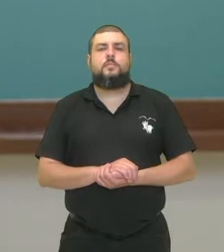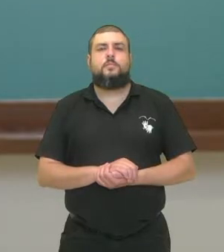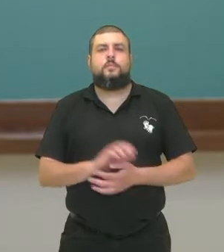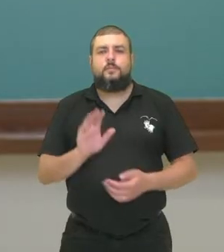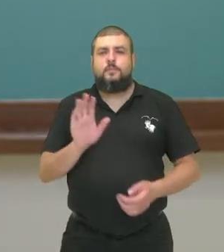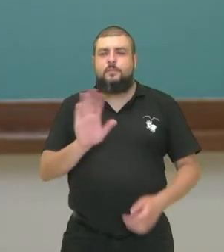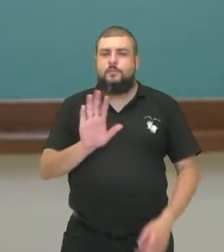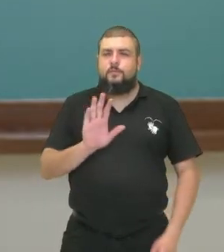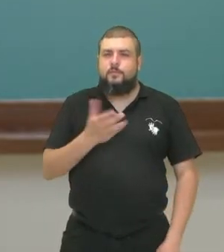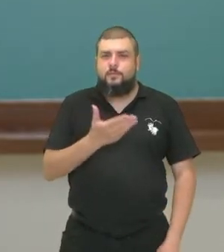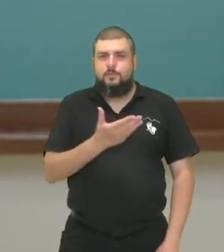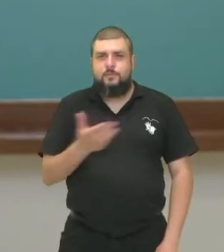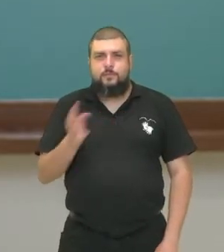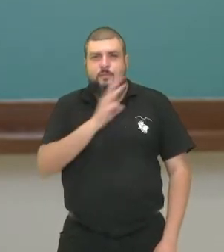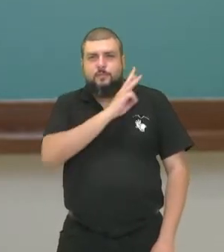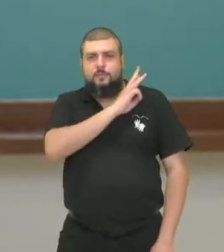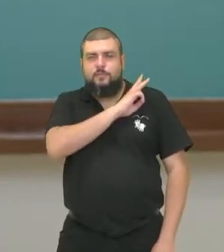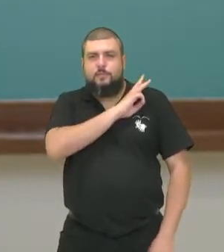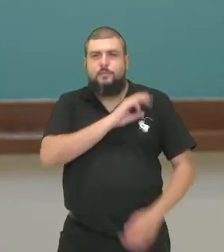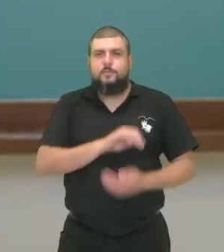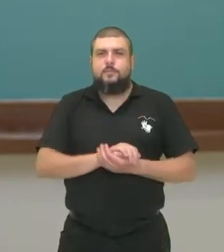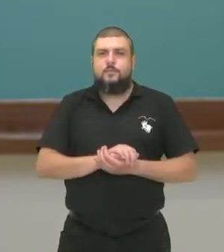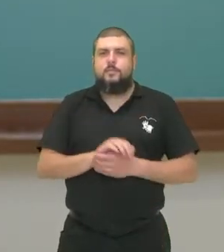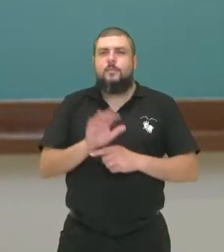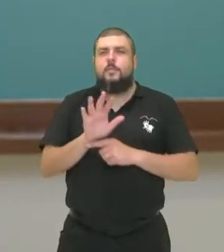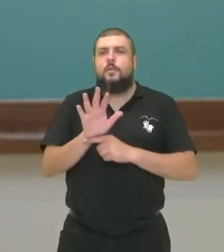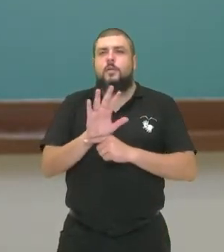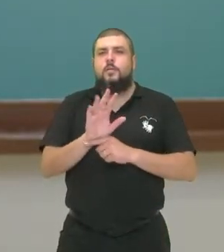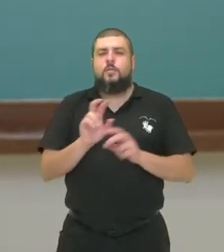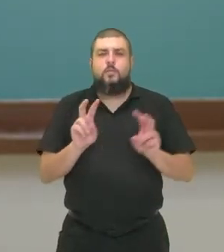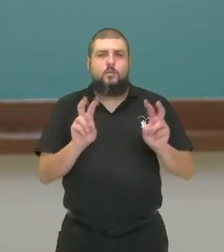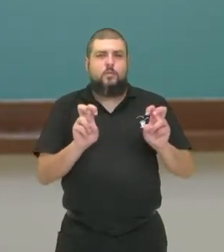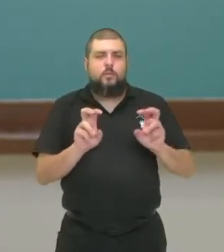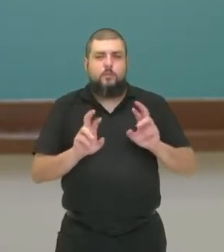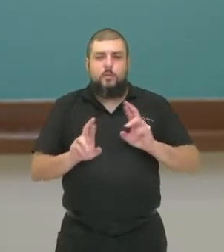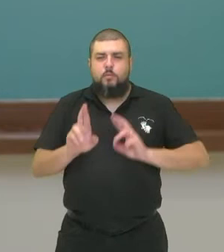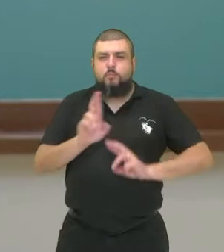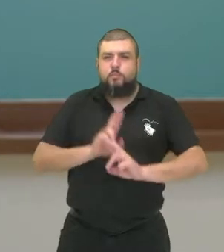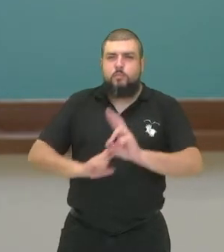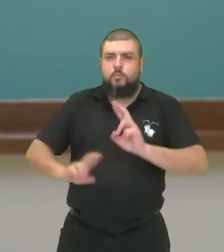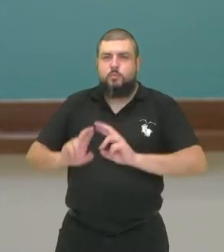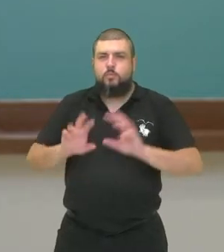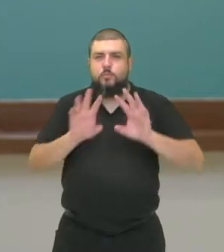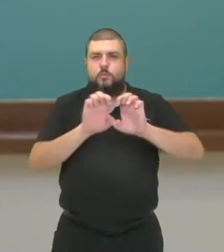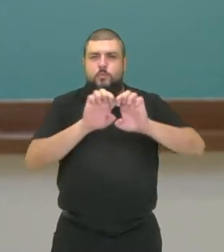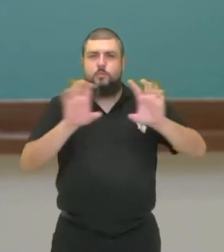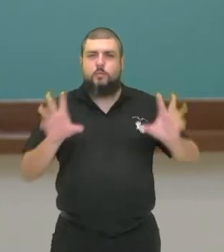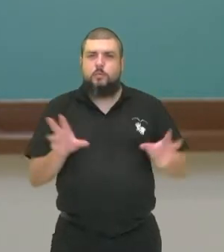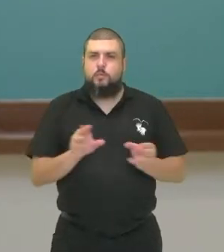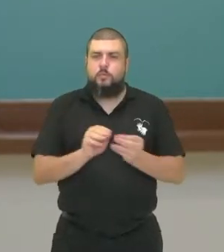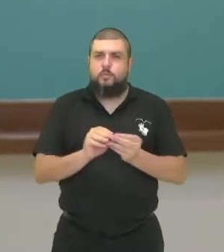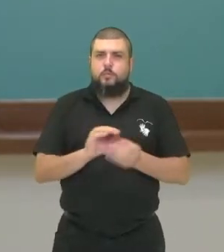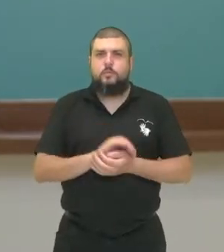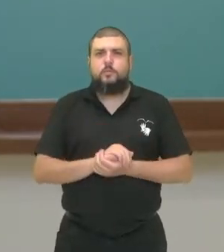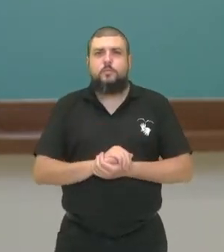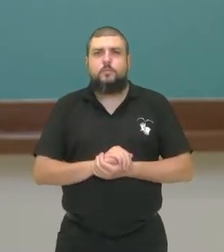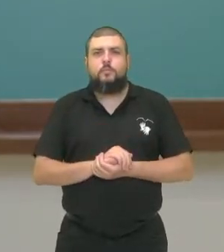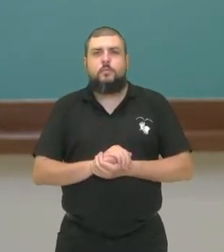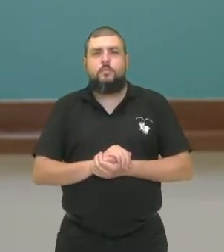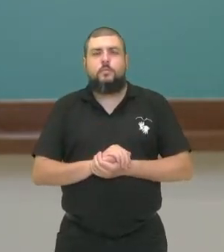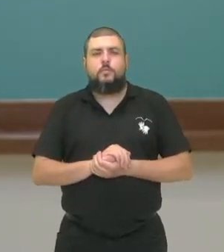Olá, estudantes da terceira série. Nesse vídeo vamos falar sobre relações ecológicas harmônicas. Muito bem. O que são